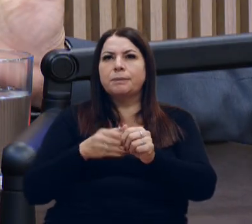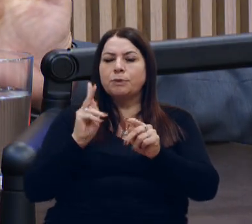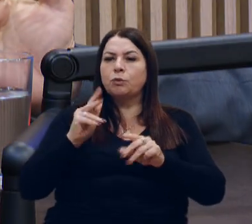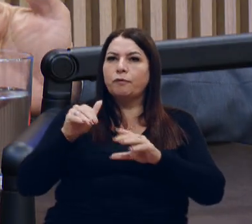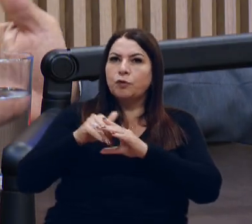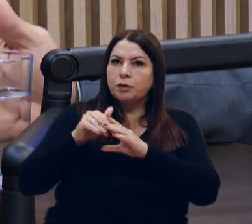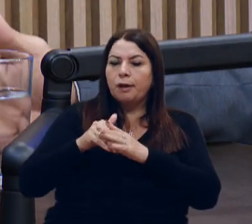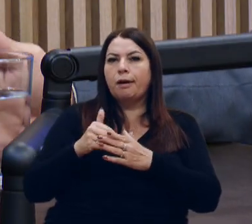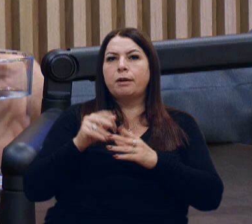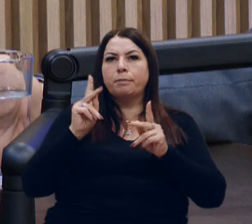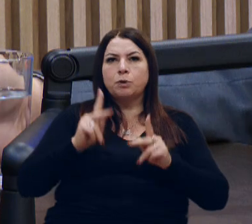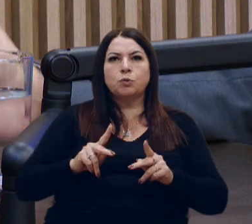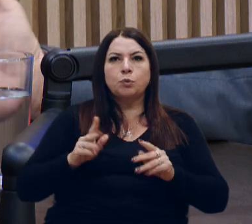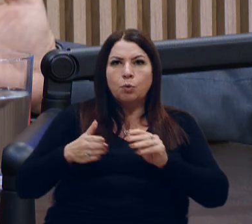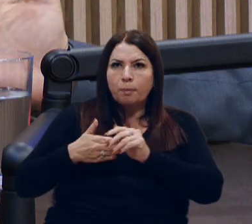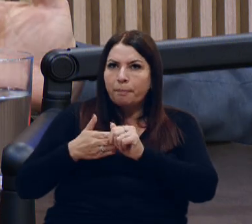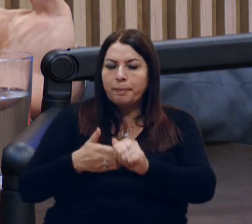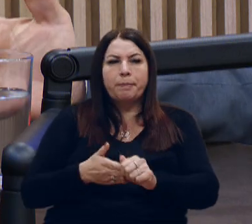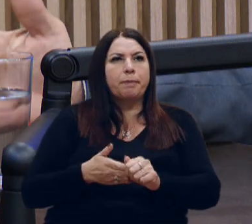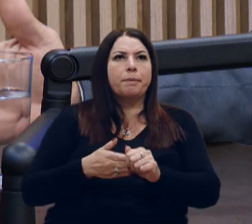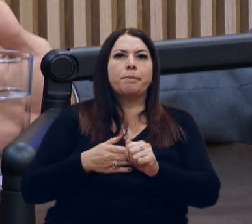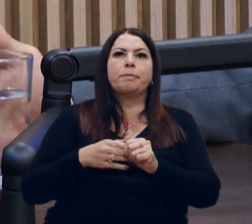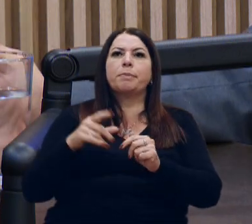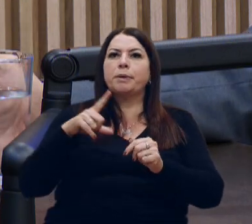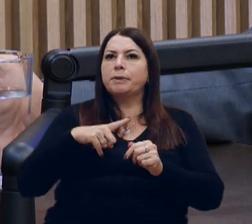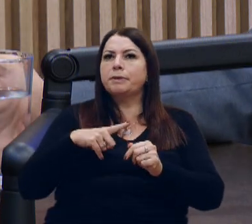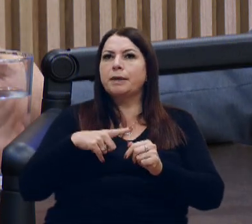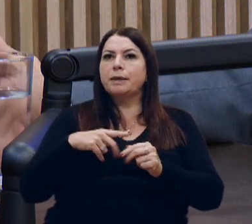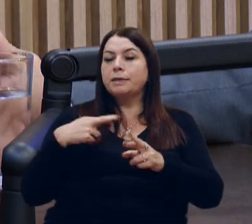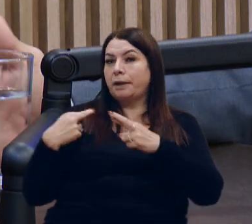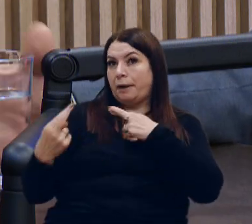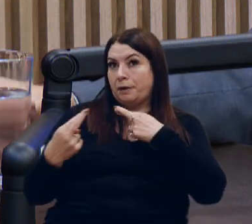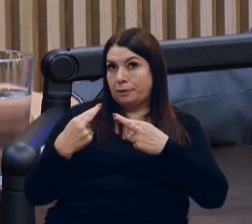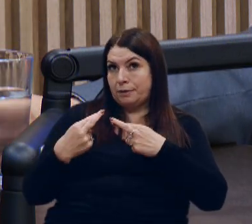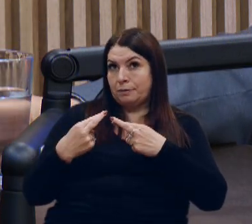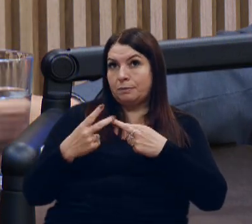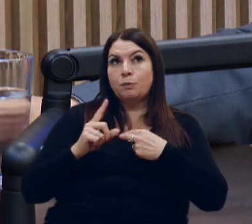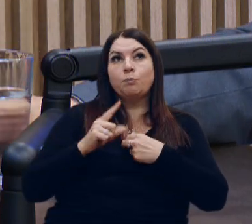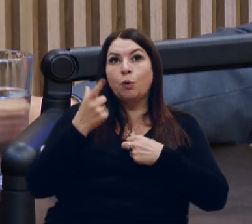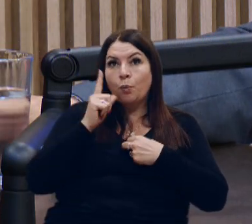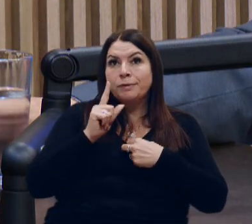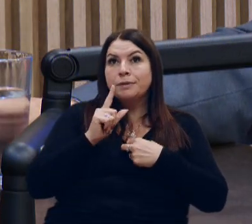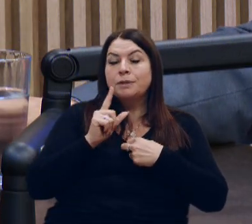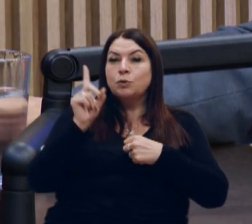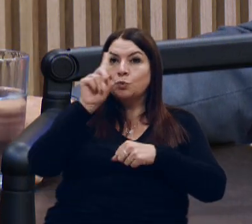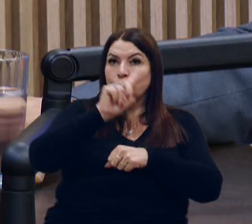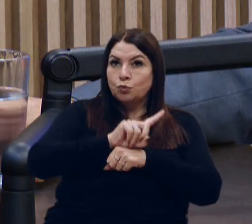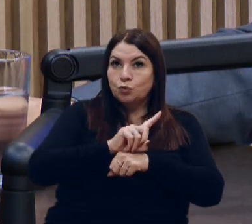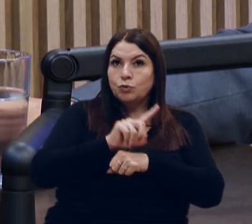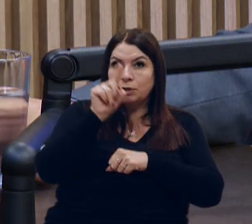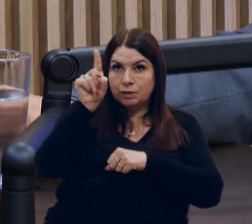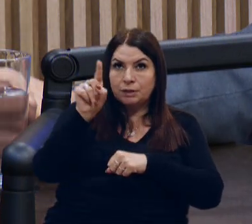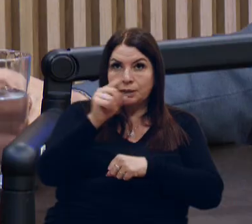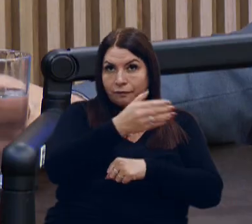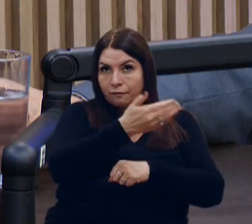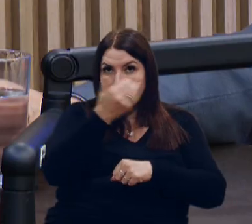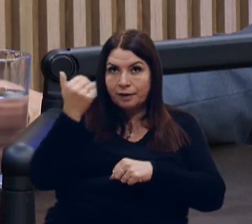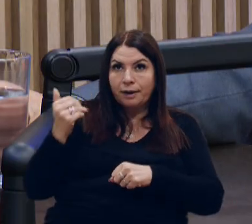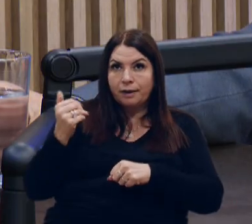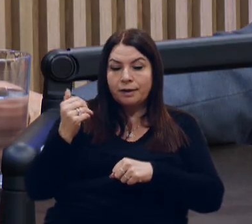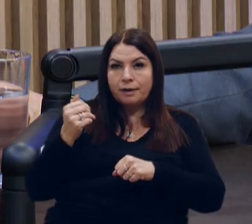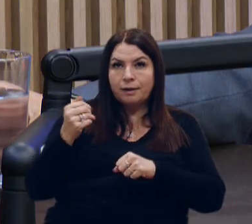eleitores, pessoas que nos acompanham, que a gente tem certas relações, para que a gente consiga, no dia em que isso vier